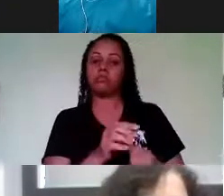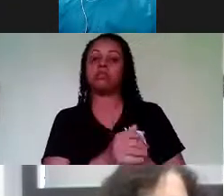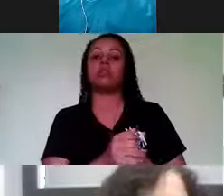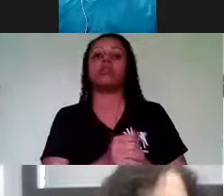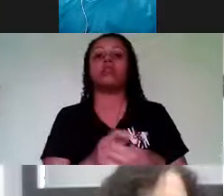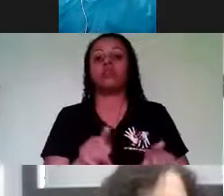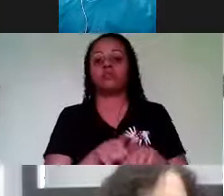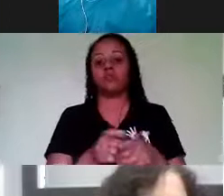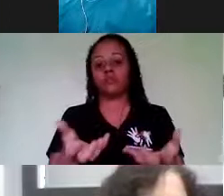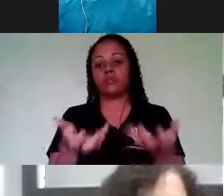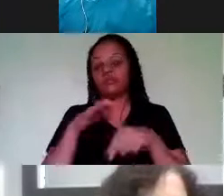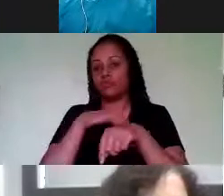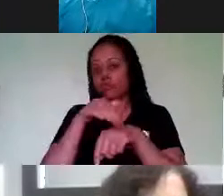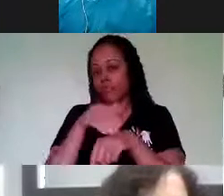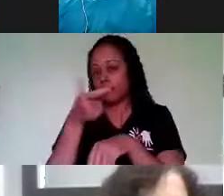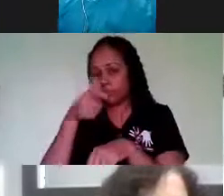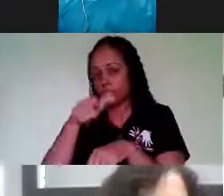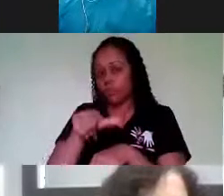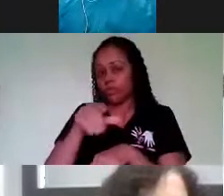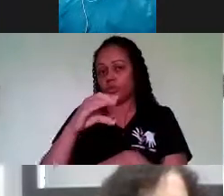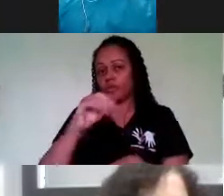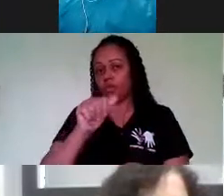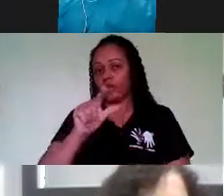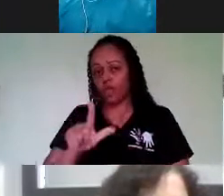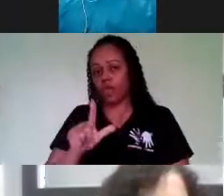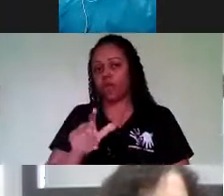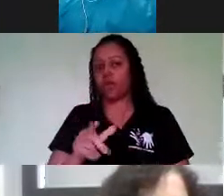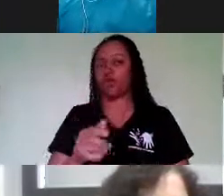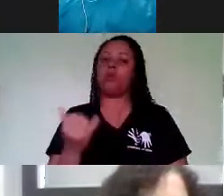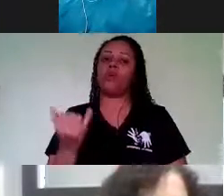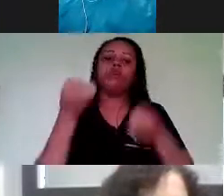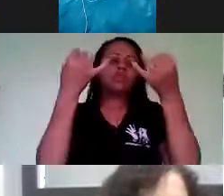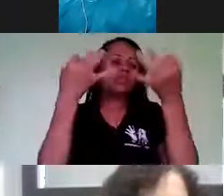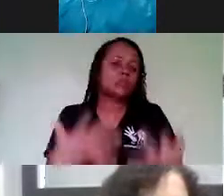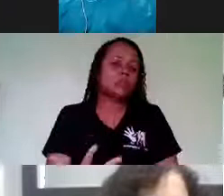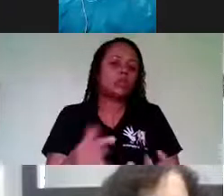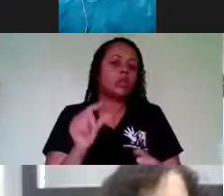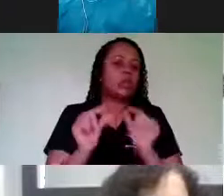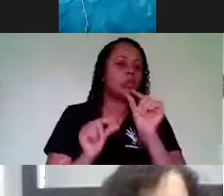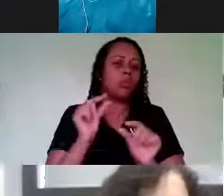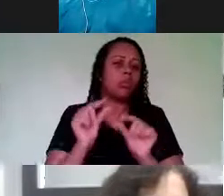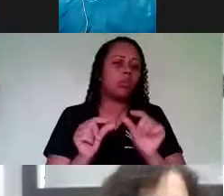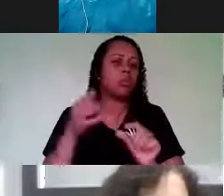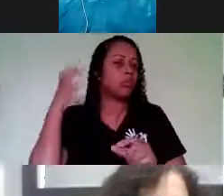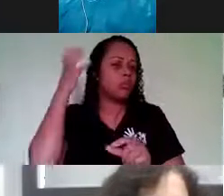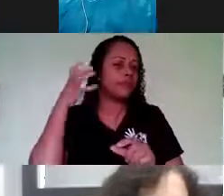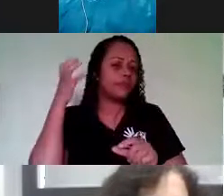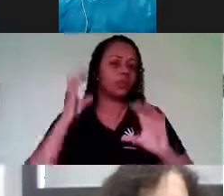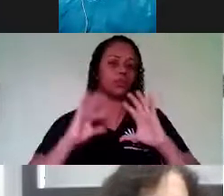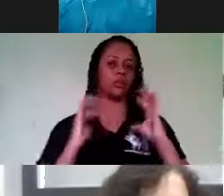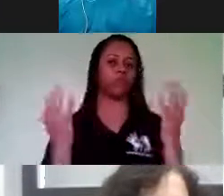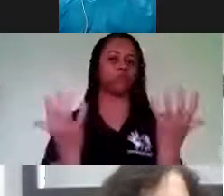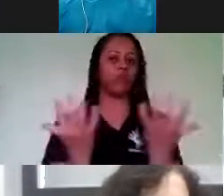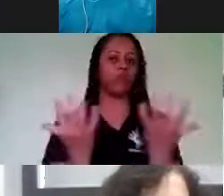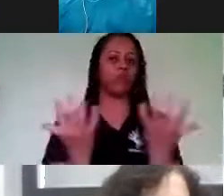ele conte um pouco mais para nós a respeito desse evento, né, que São Paulo já realiza aí há muitos anos. Eu até